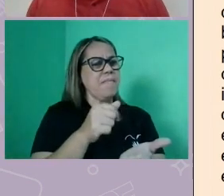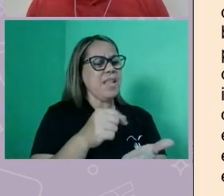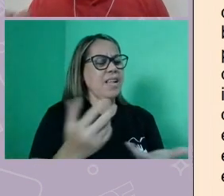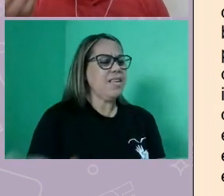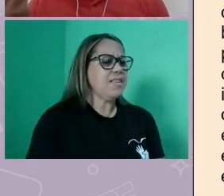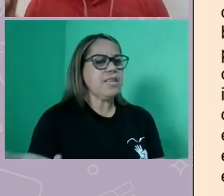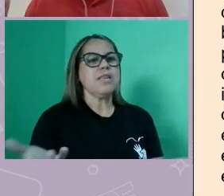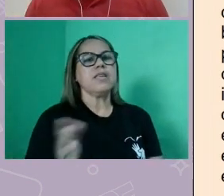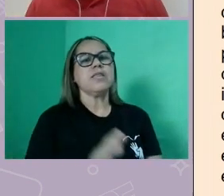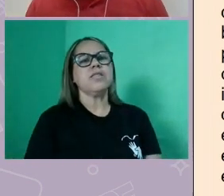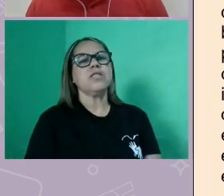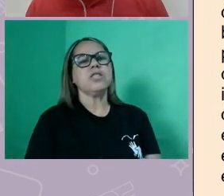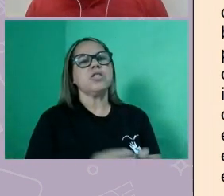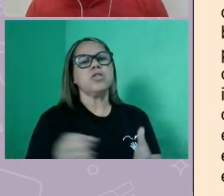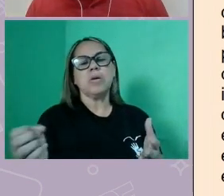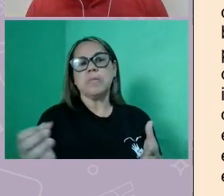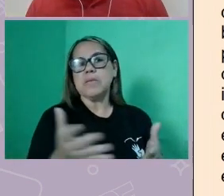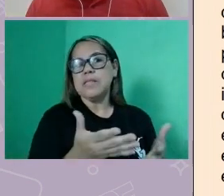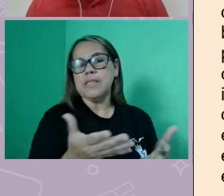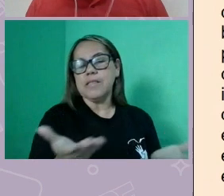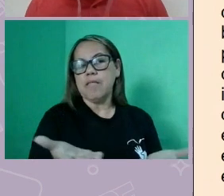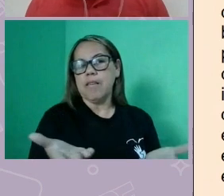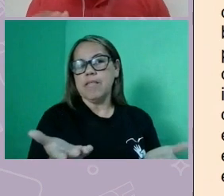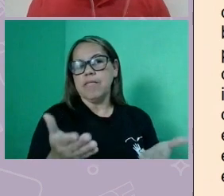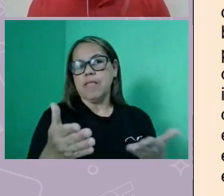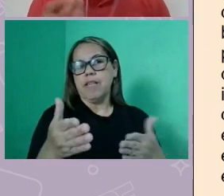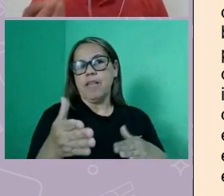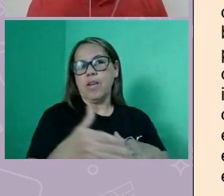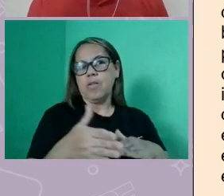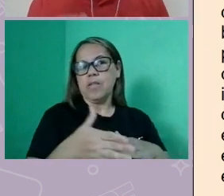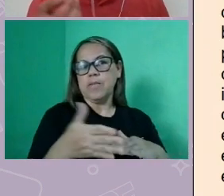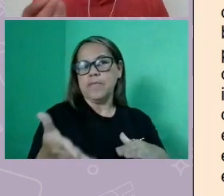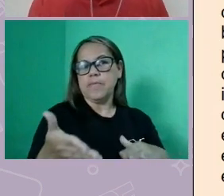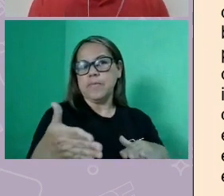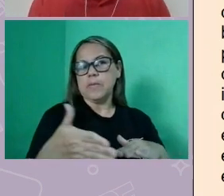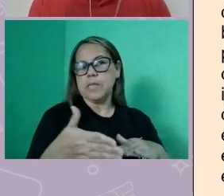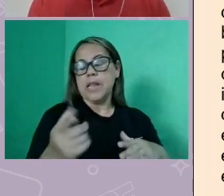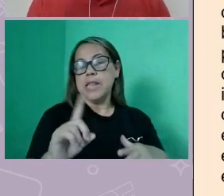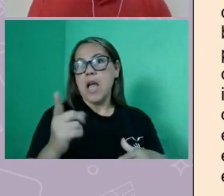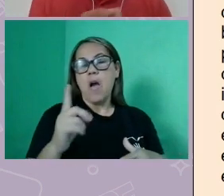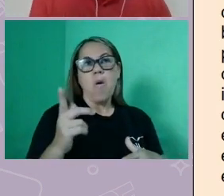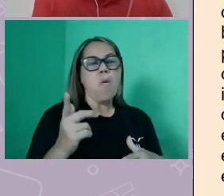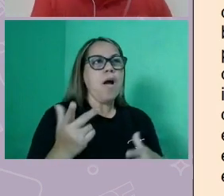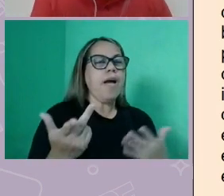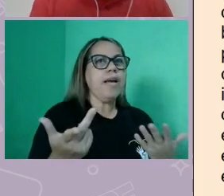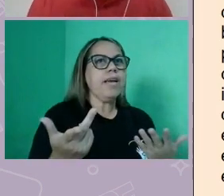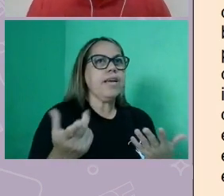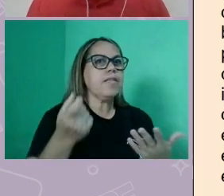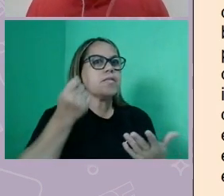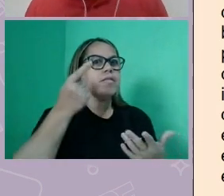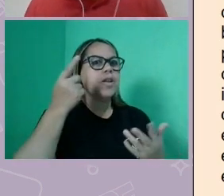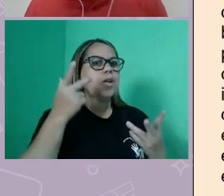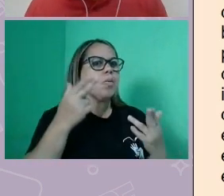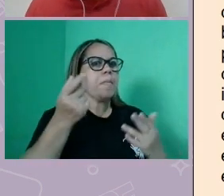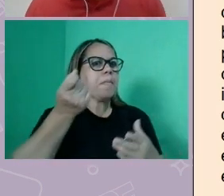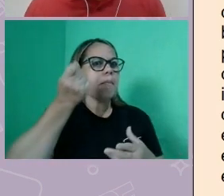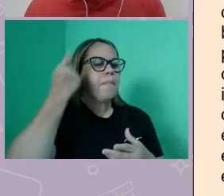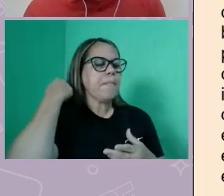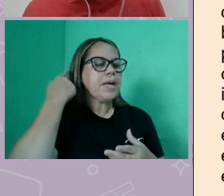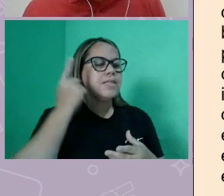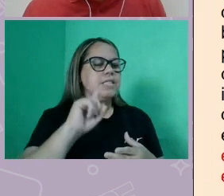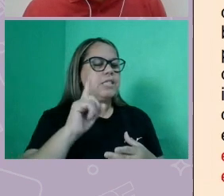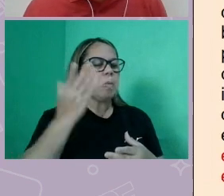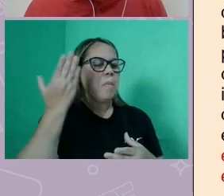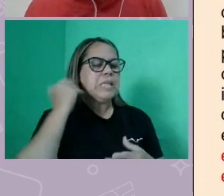modernidade para a contemporaneidade não é uma questão uma ideia da Grécia Antiga e a única